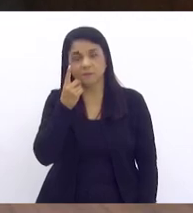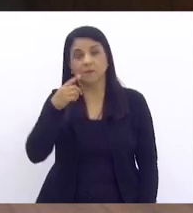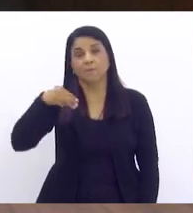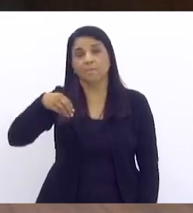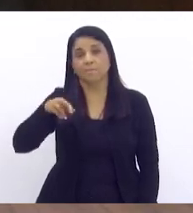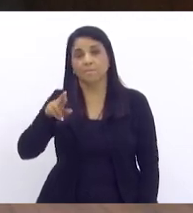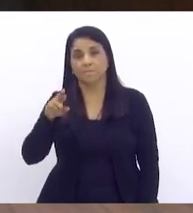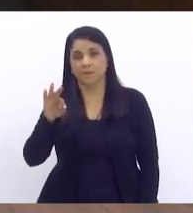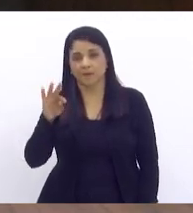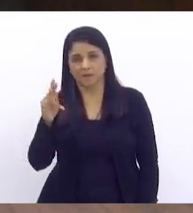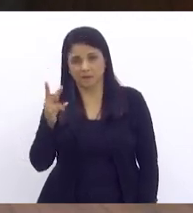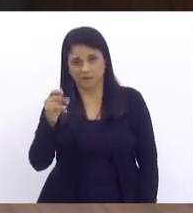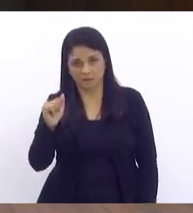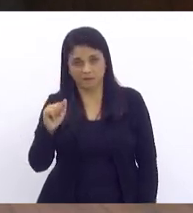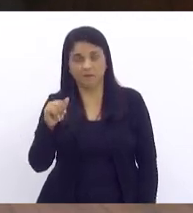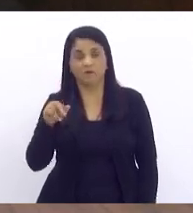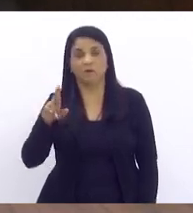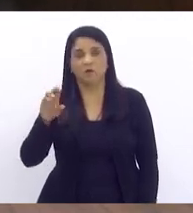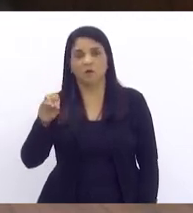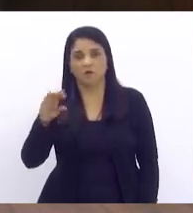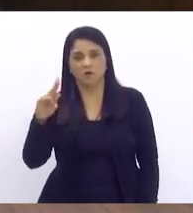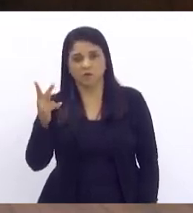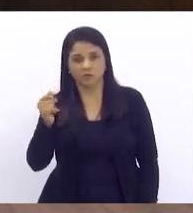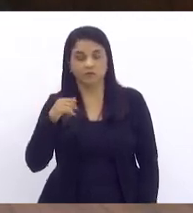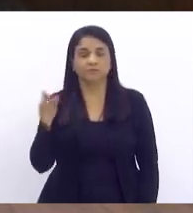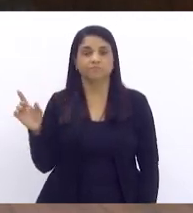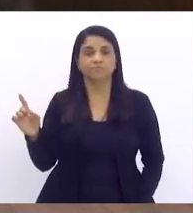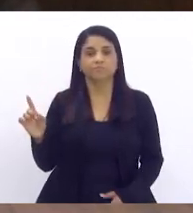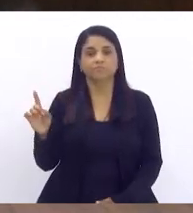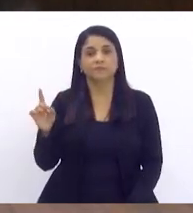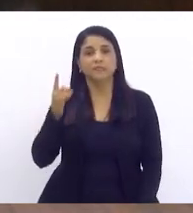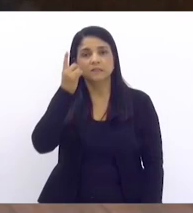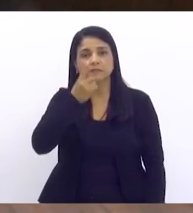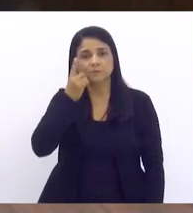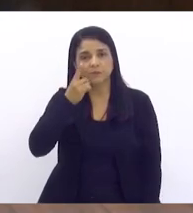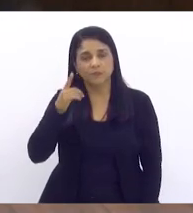Marta Rocha, com a deputada